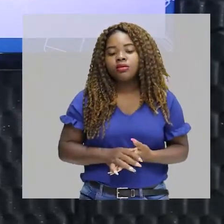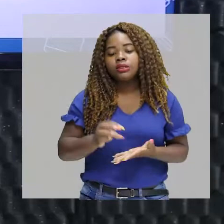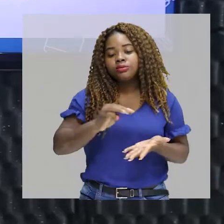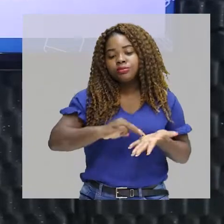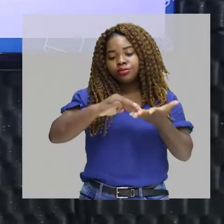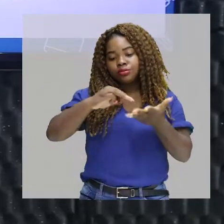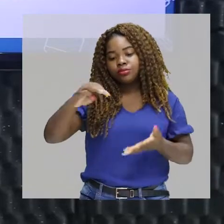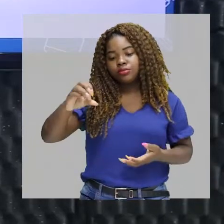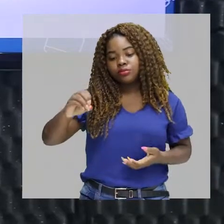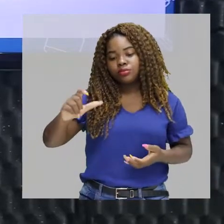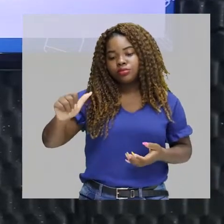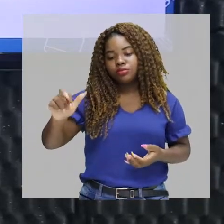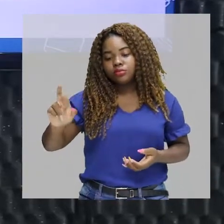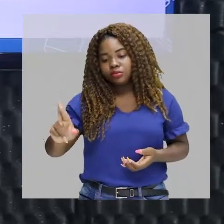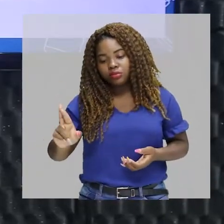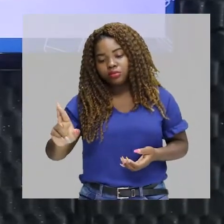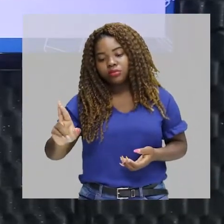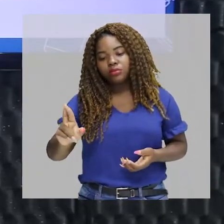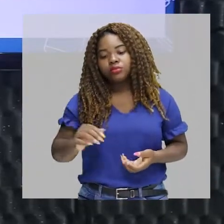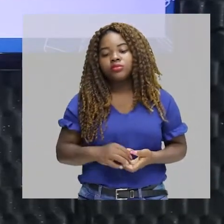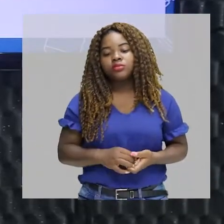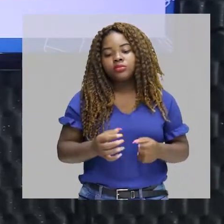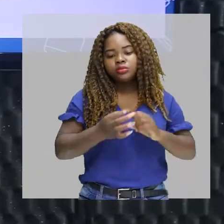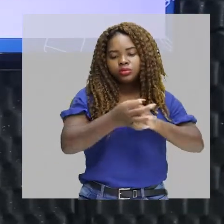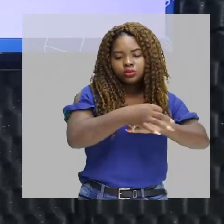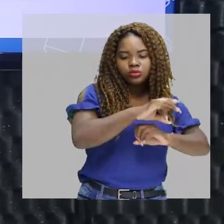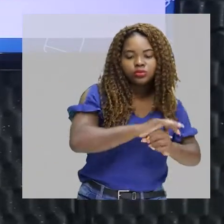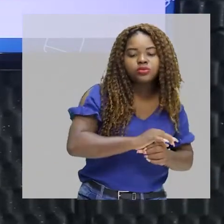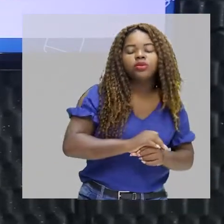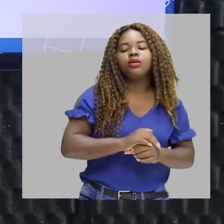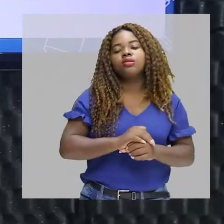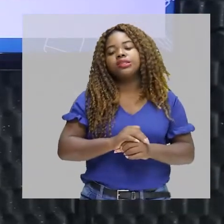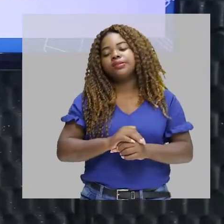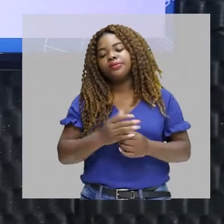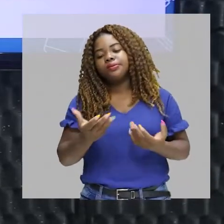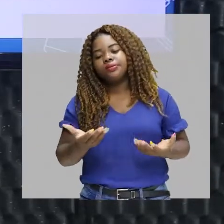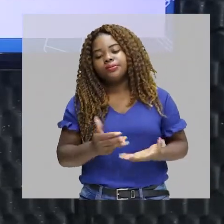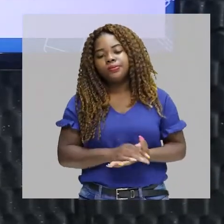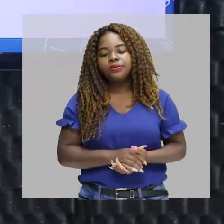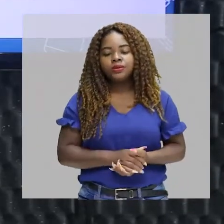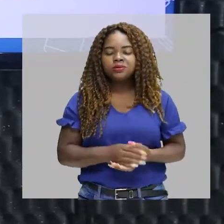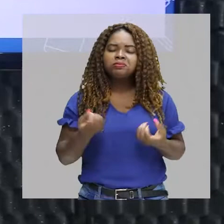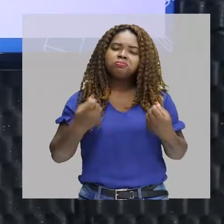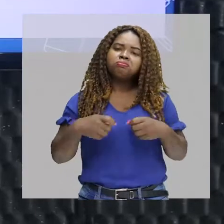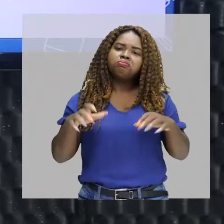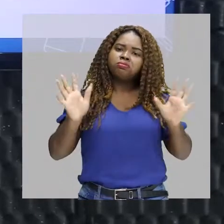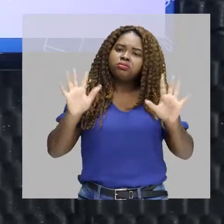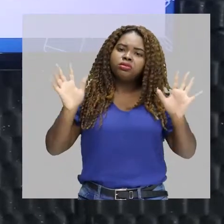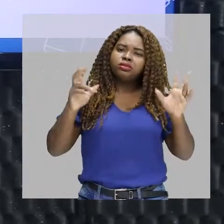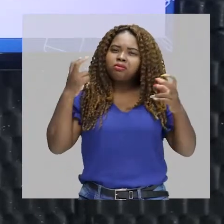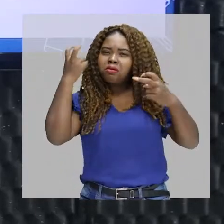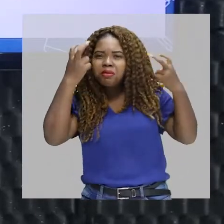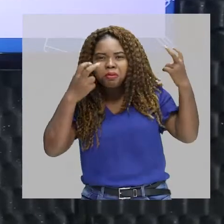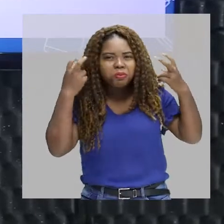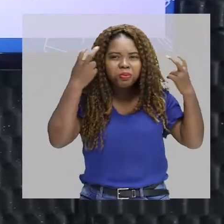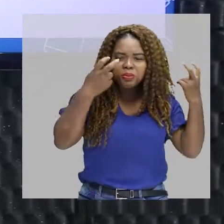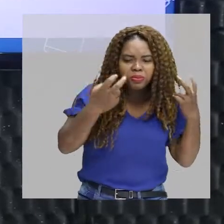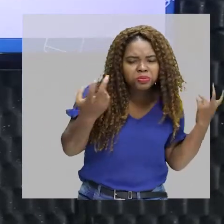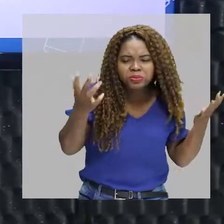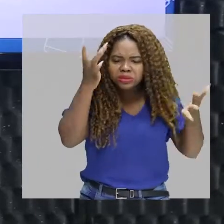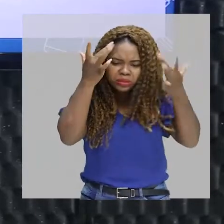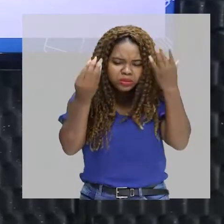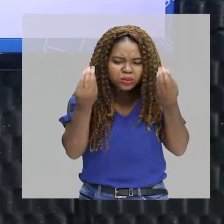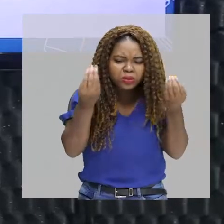massa molar ou a massa molar do átomo, a massa molar da molécula, a gente não precisa se preocupar porque essas informações